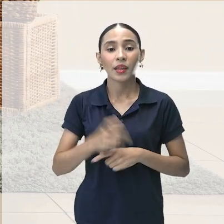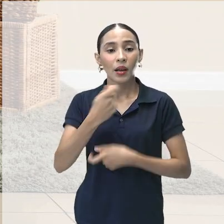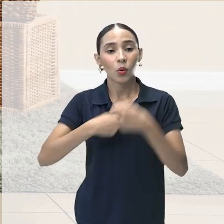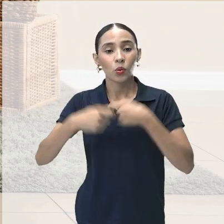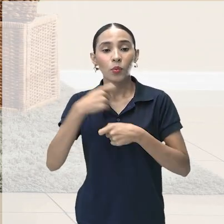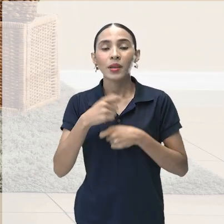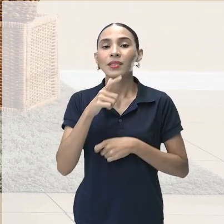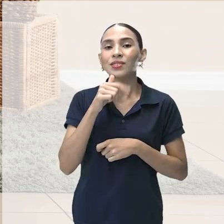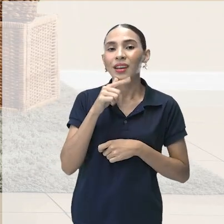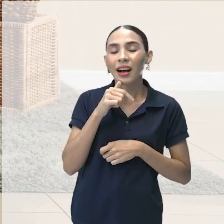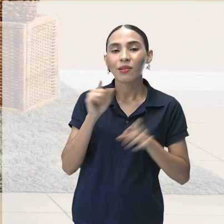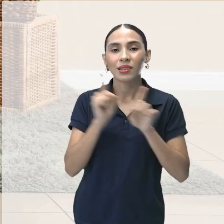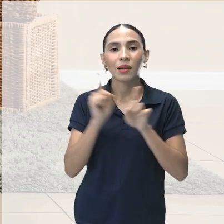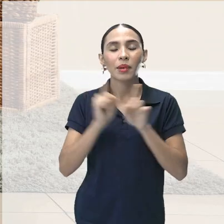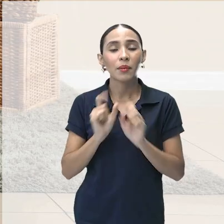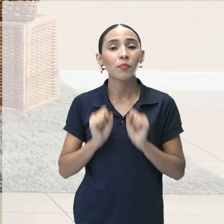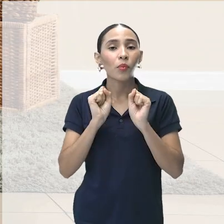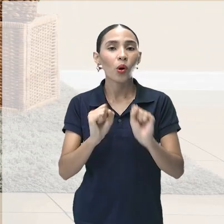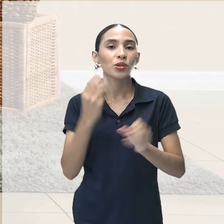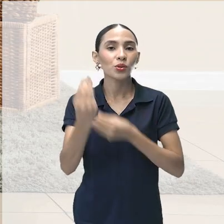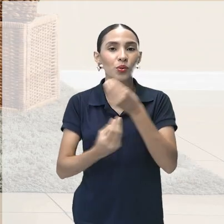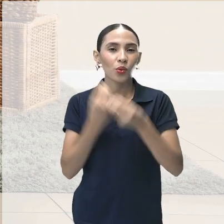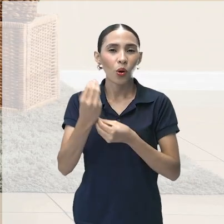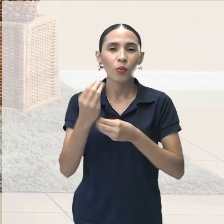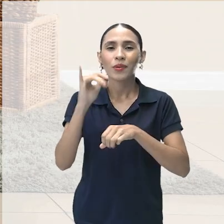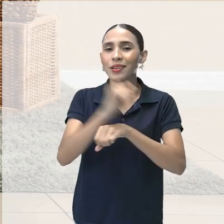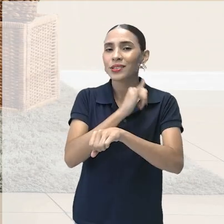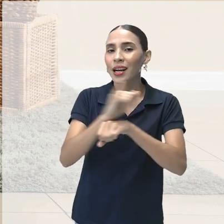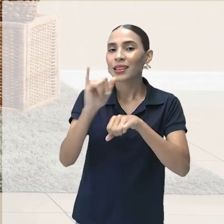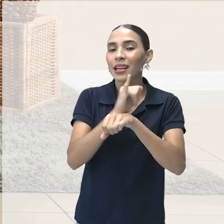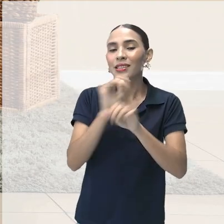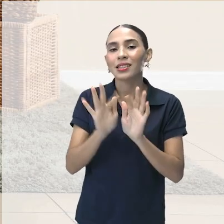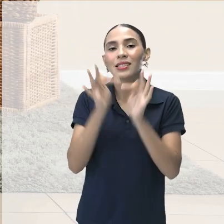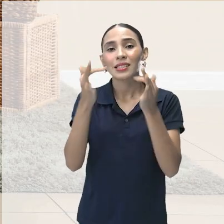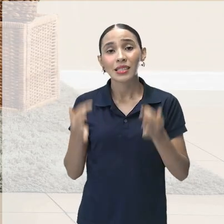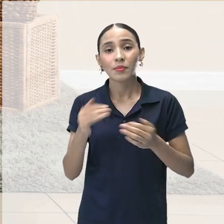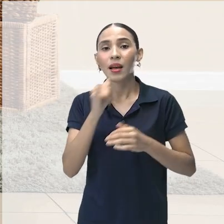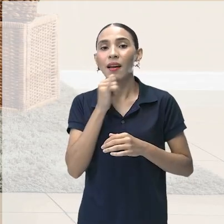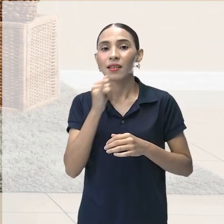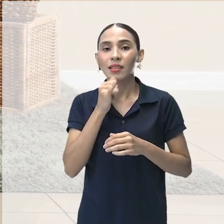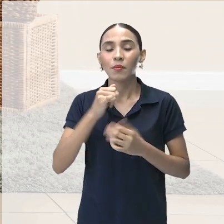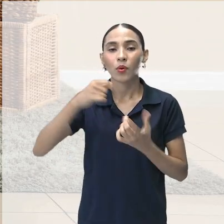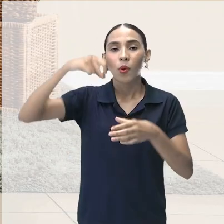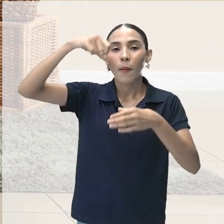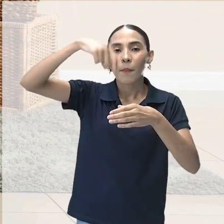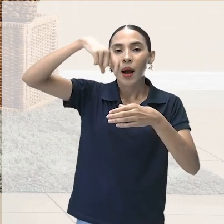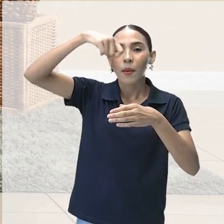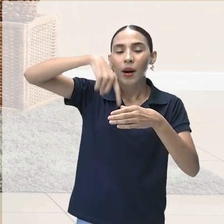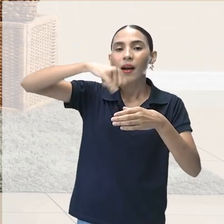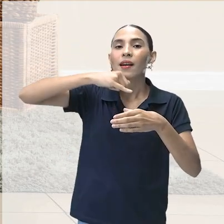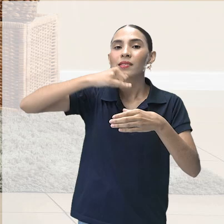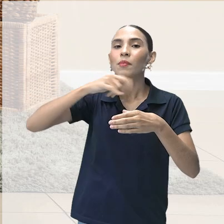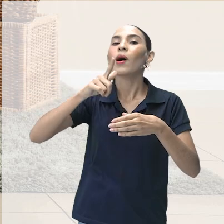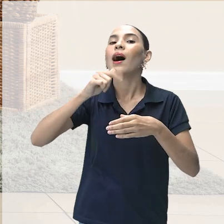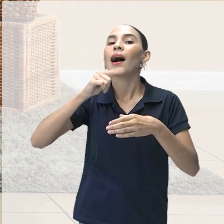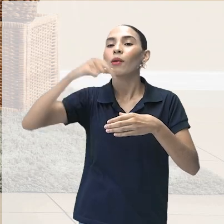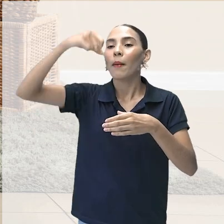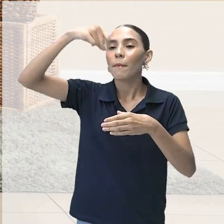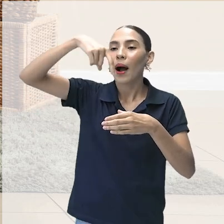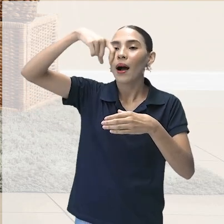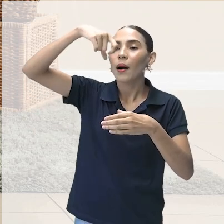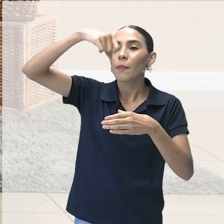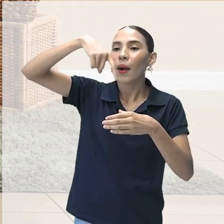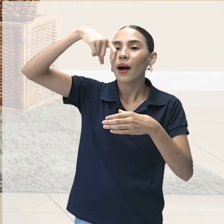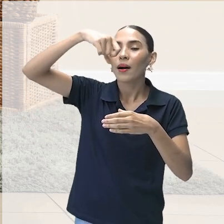de água também pode ser feita com medidas simples, como consertar vazamentos, aquela torneira que está pingando ou que